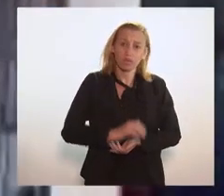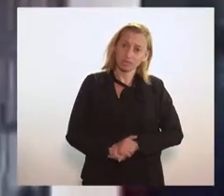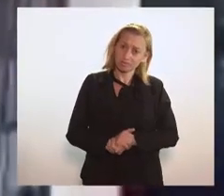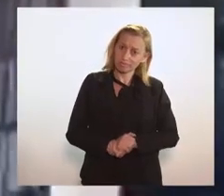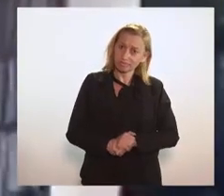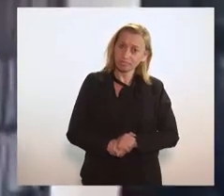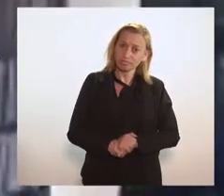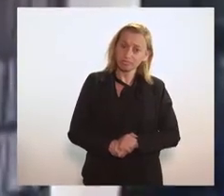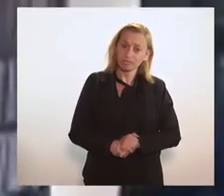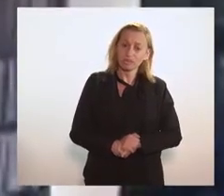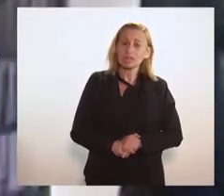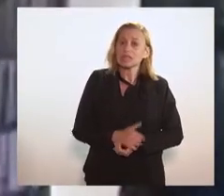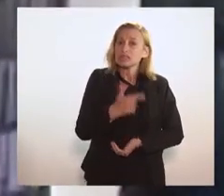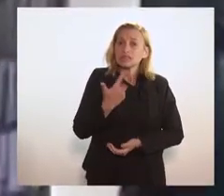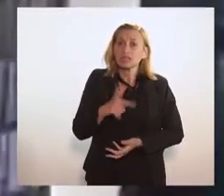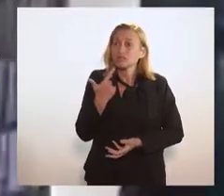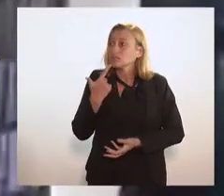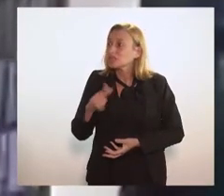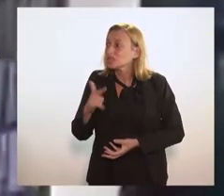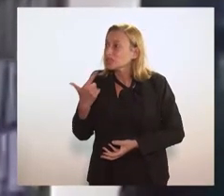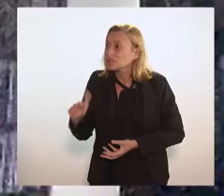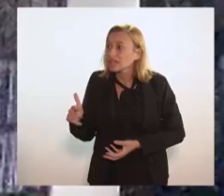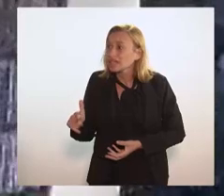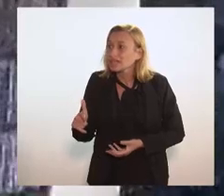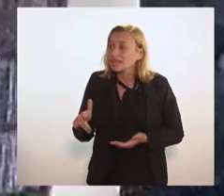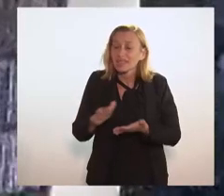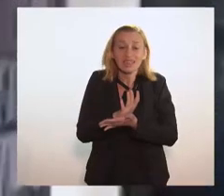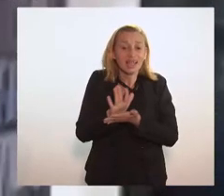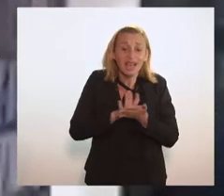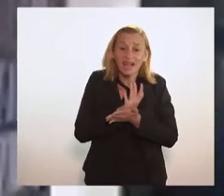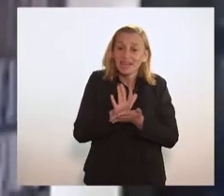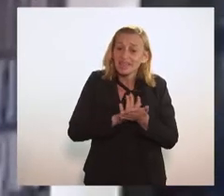Não há nenhum comando